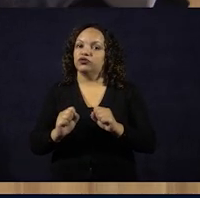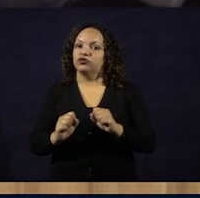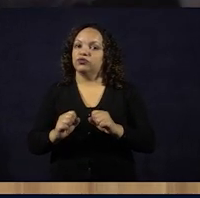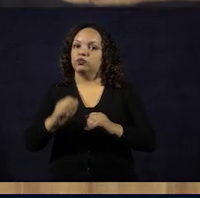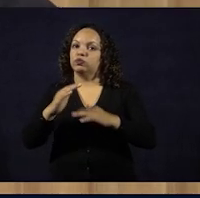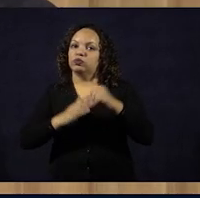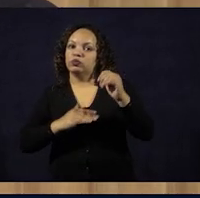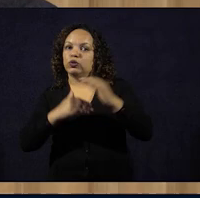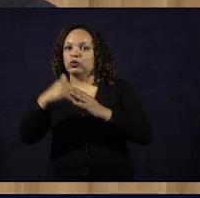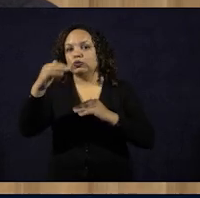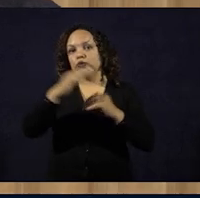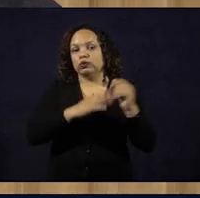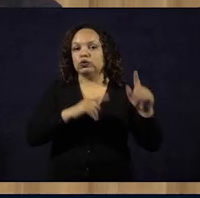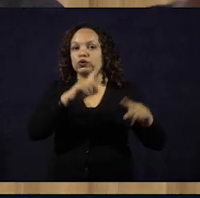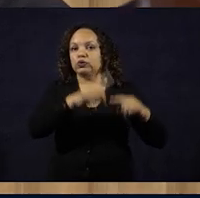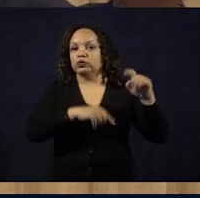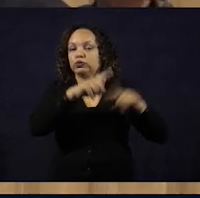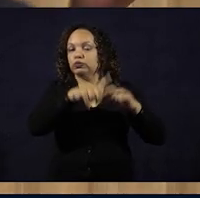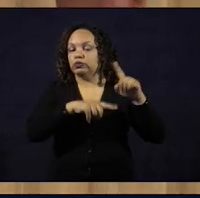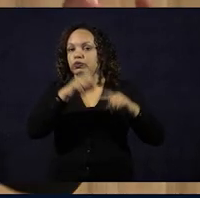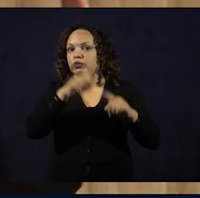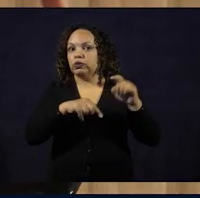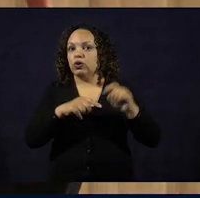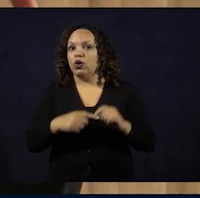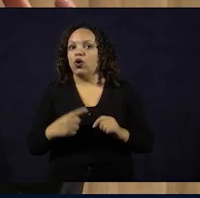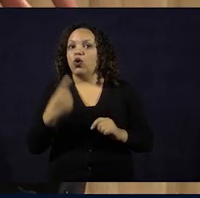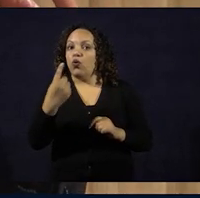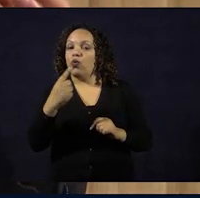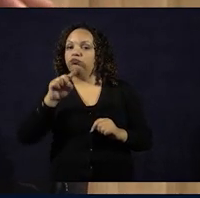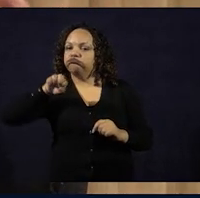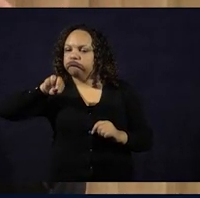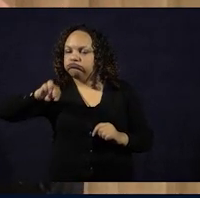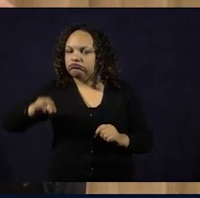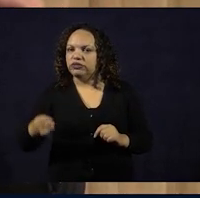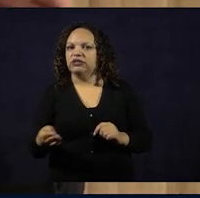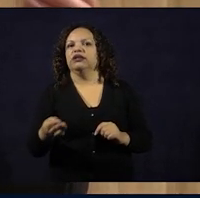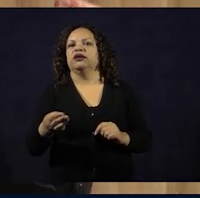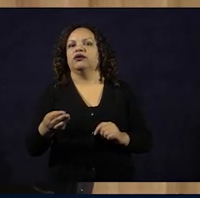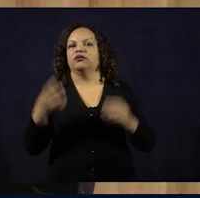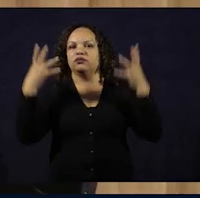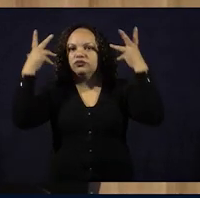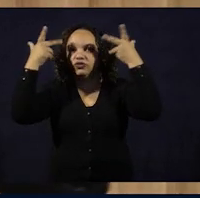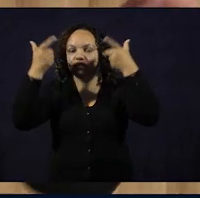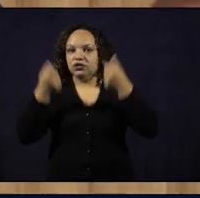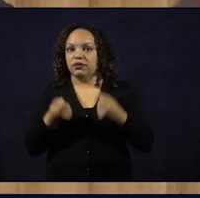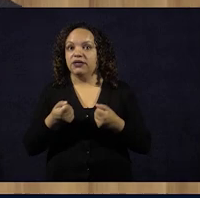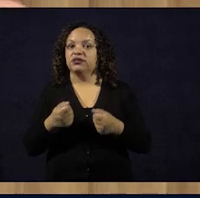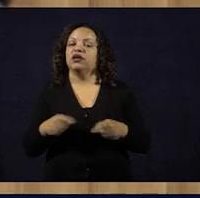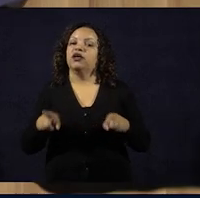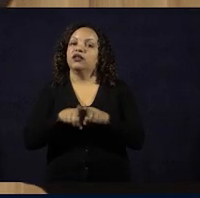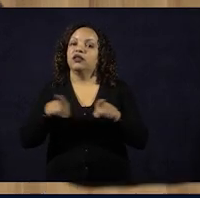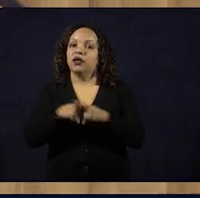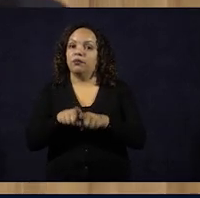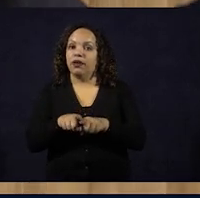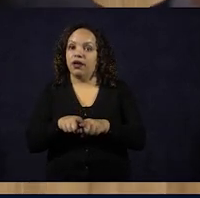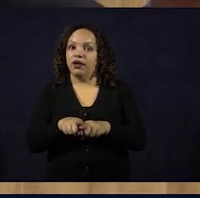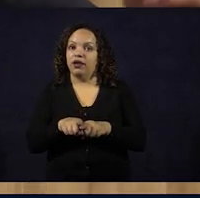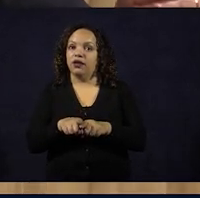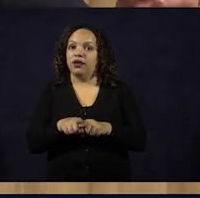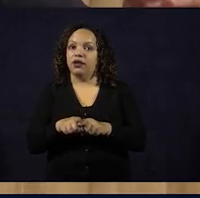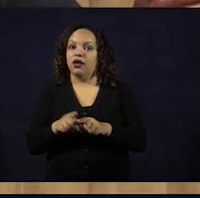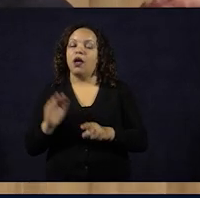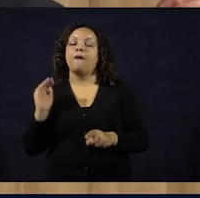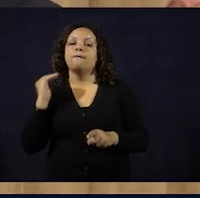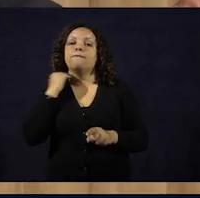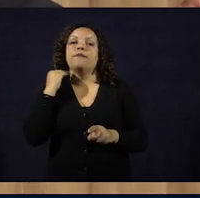de animais então e aí nós trouxemos alguns bancos aquilo que eu tava falando de adoção os bancos para